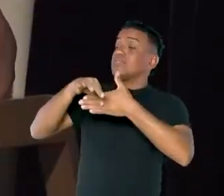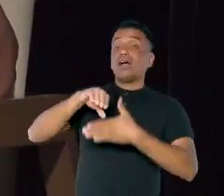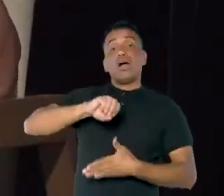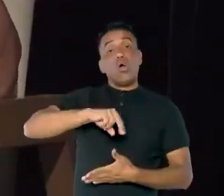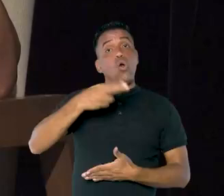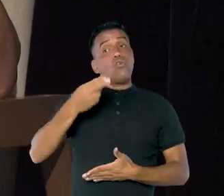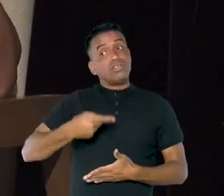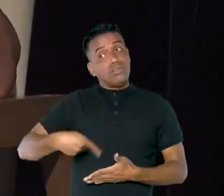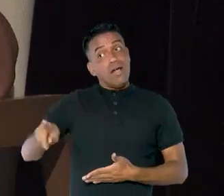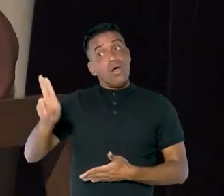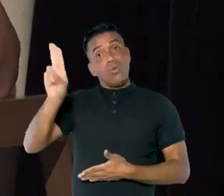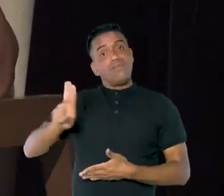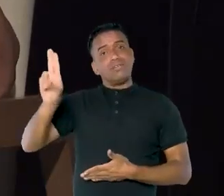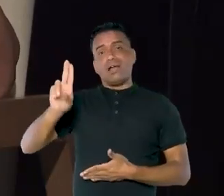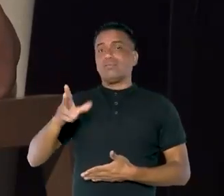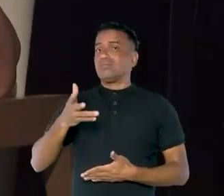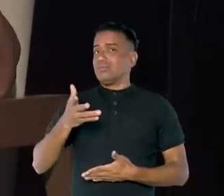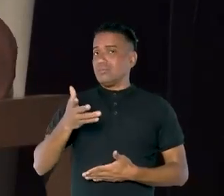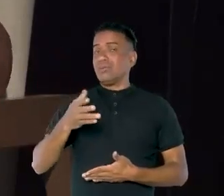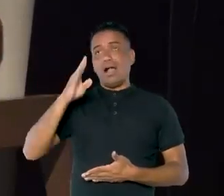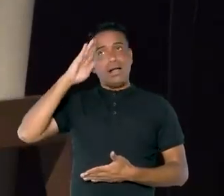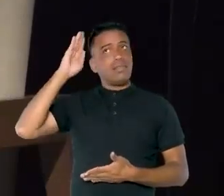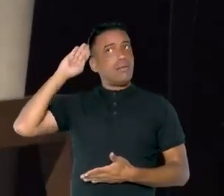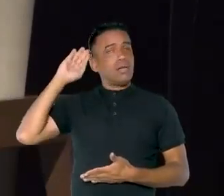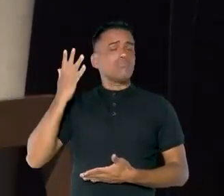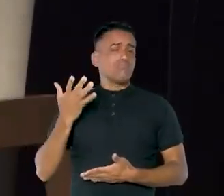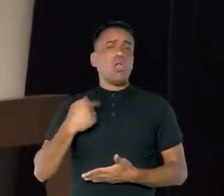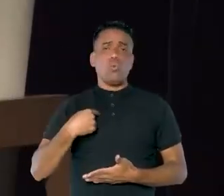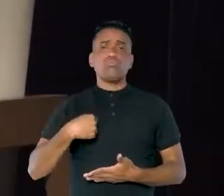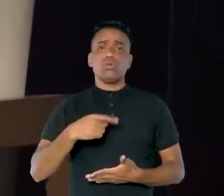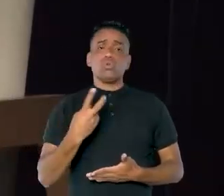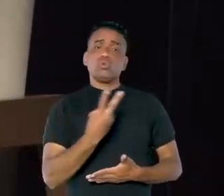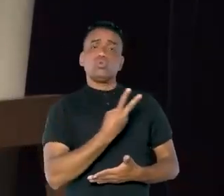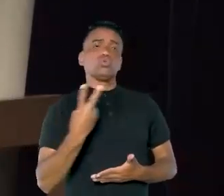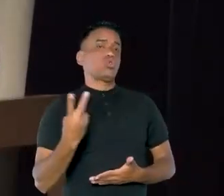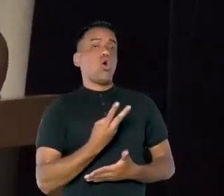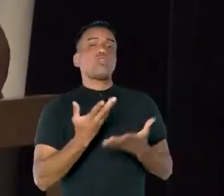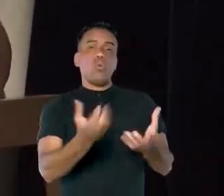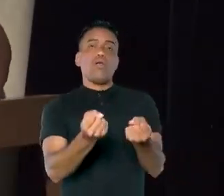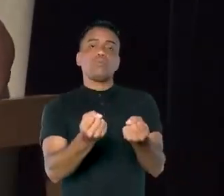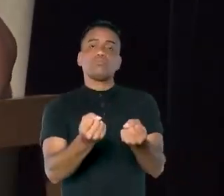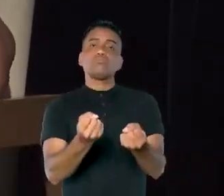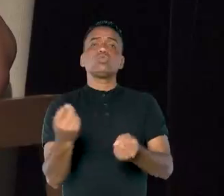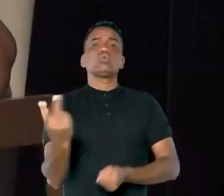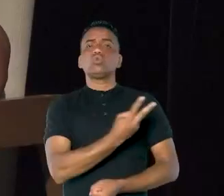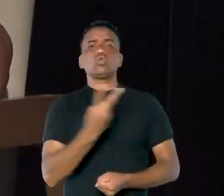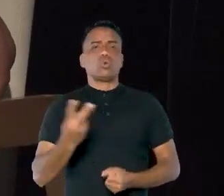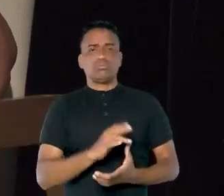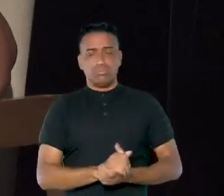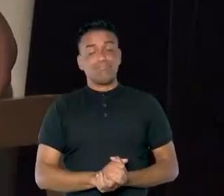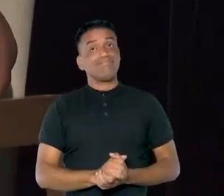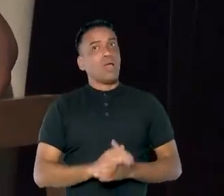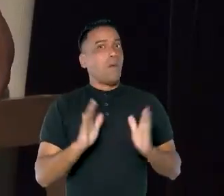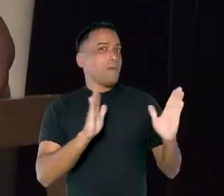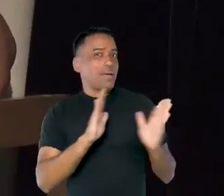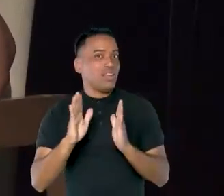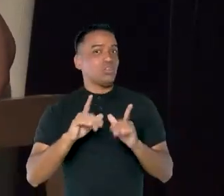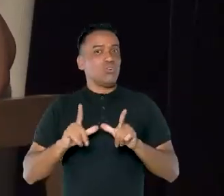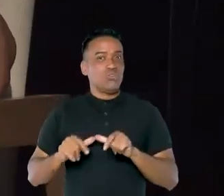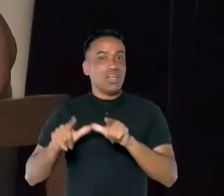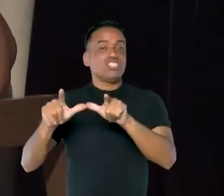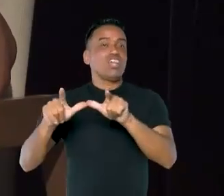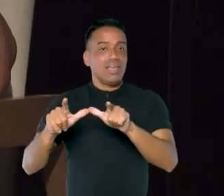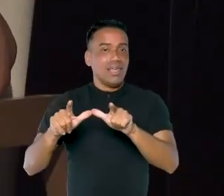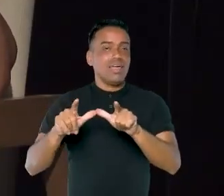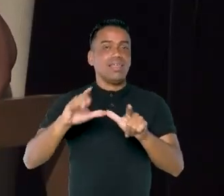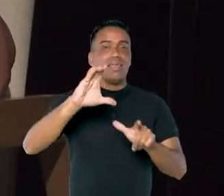vai para a universidade, você é acadêmica. Eu falei, eu sou as duas coisas. Inclusive, na época, eu viajei para o